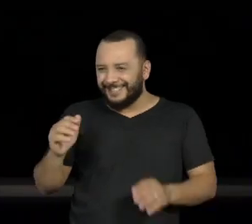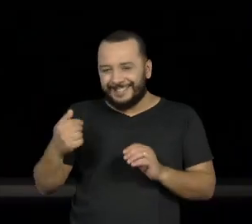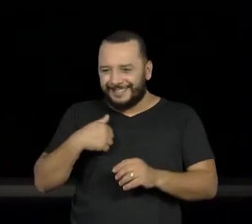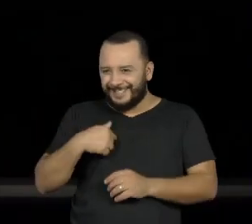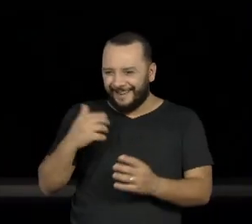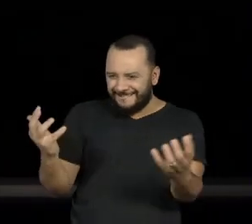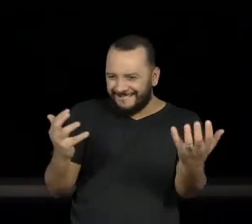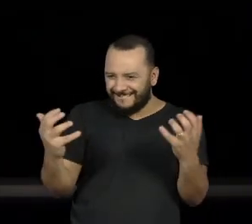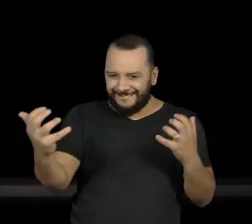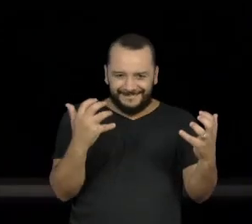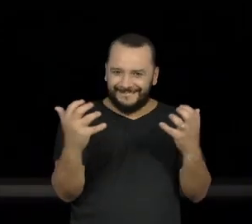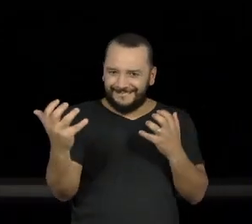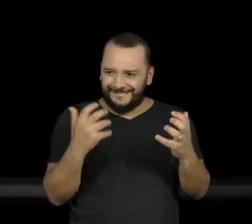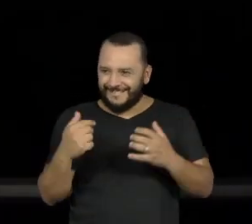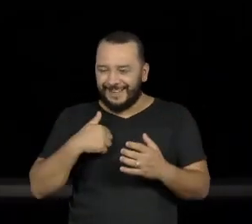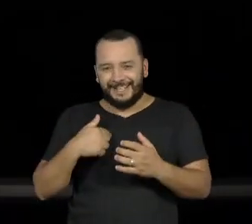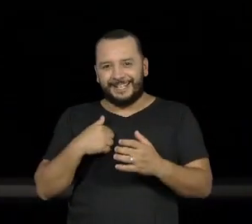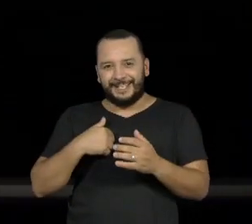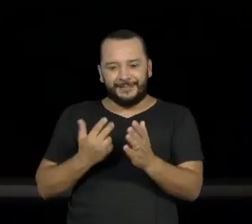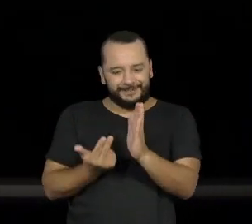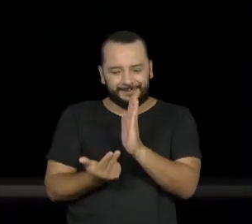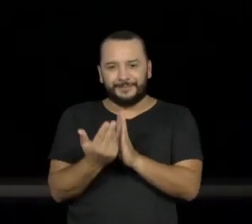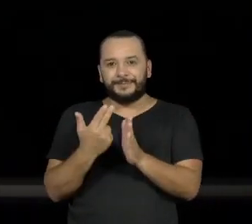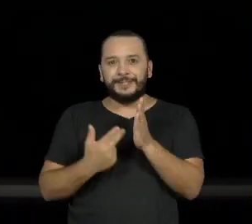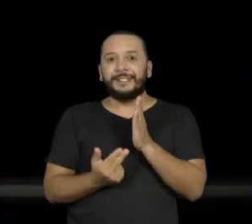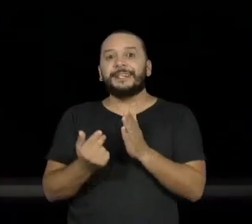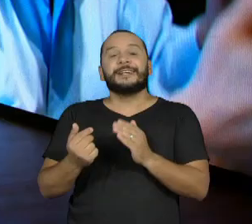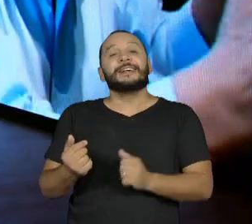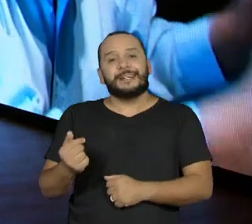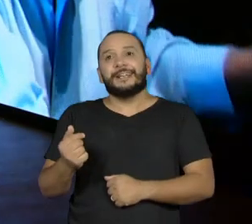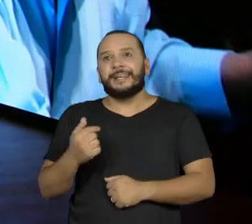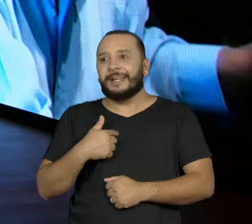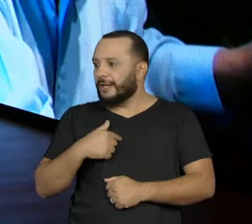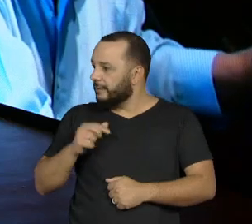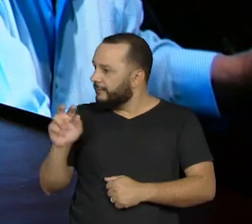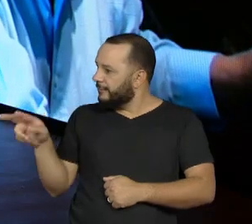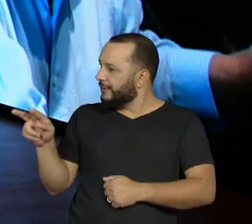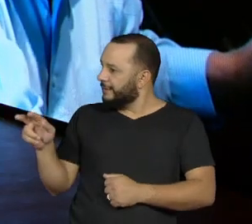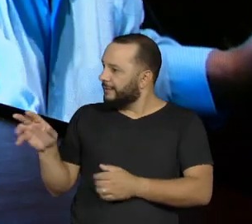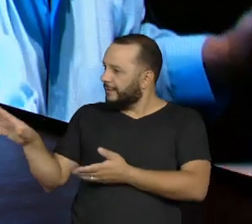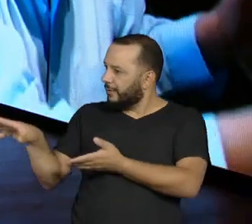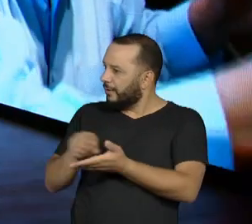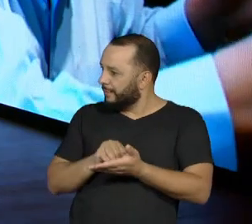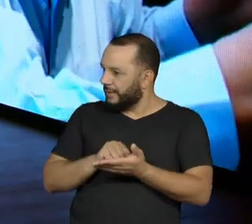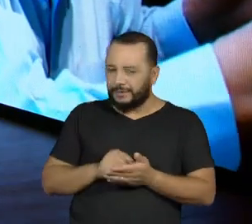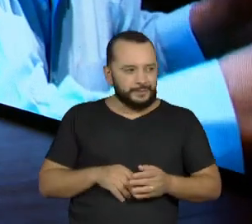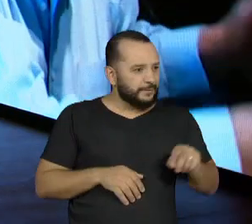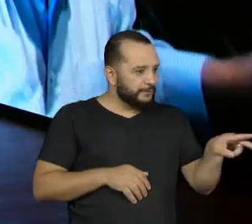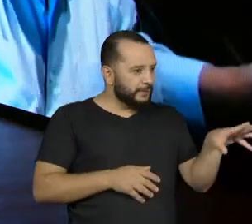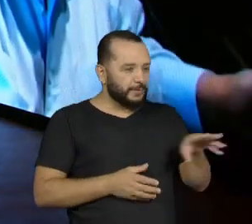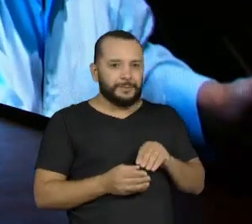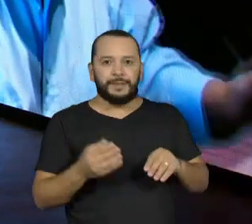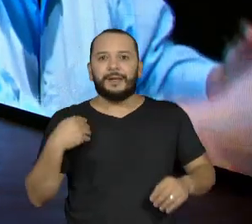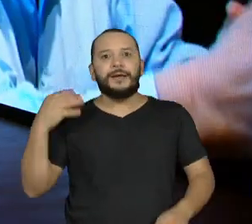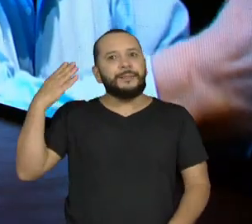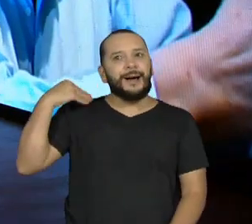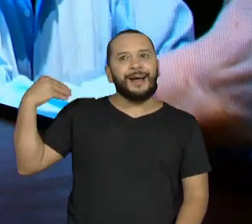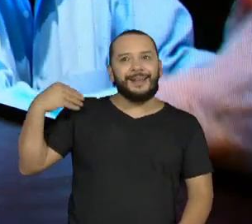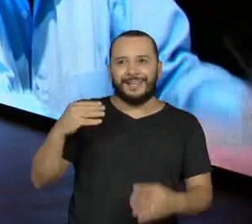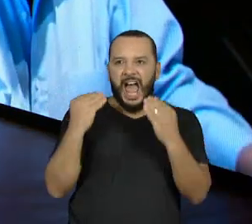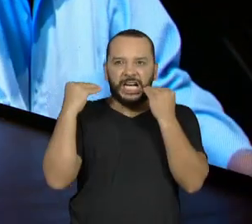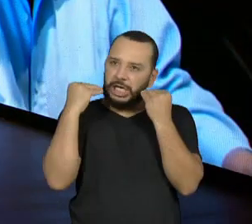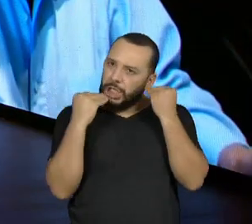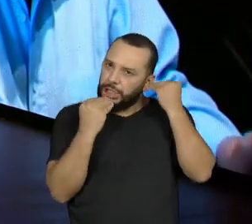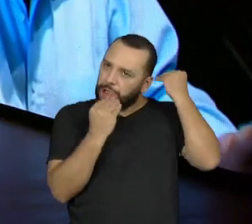eu não criei nada. Eu olhei do lado, copiei o que estava acontecendo. Com a Magali comendo melancia, com a